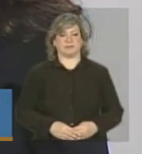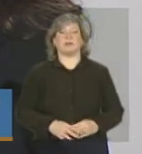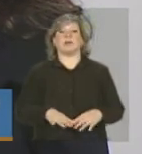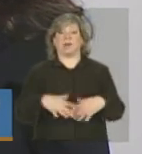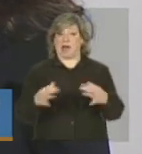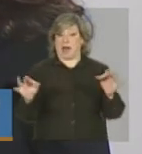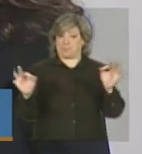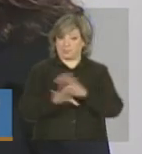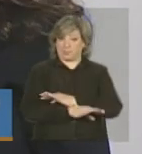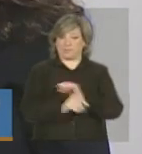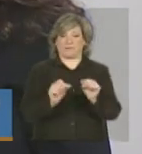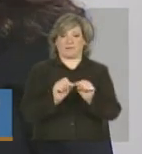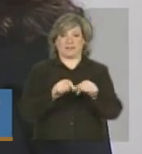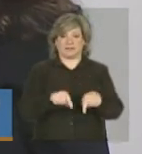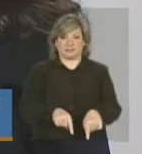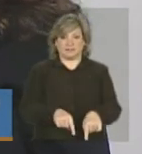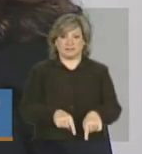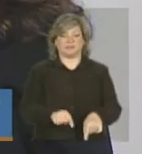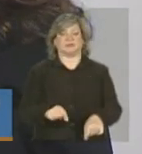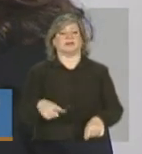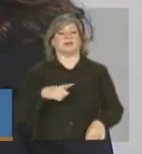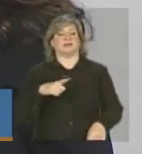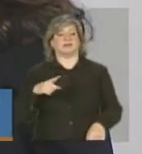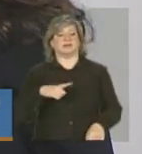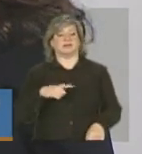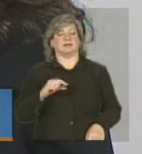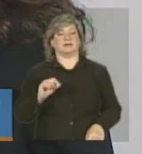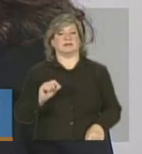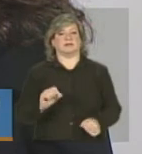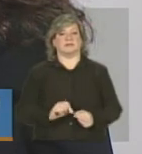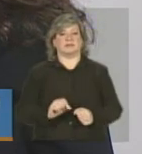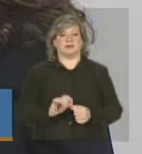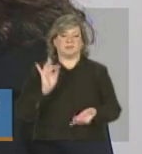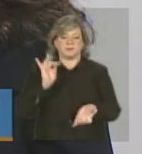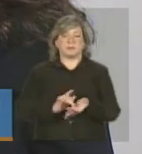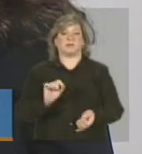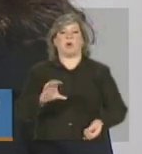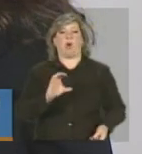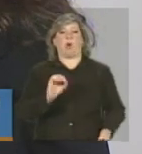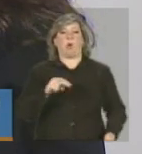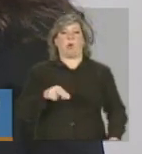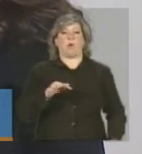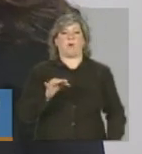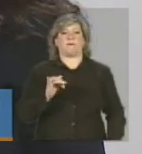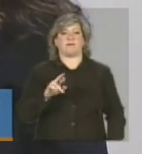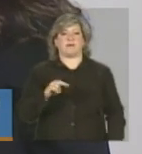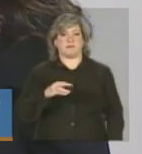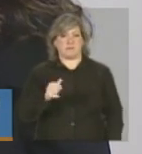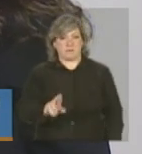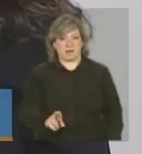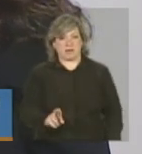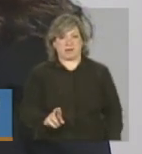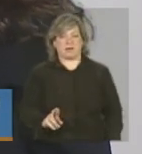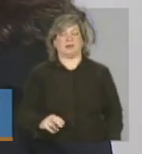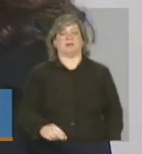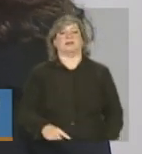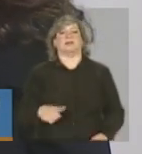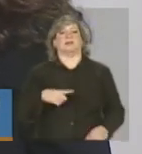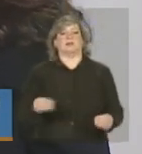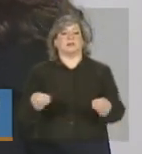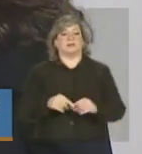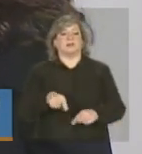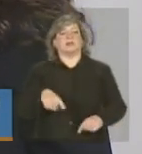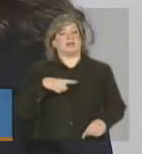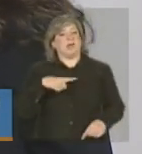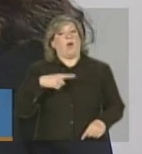Feito isso, é a tela para confirmar o dado, para indicar o adjunto. E aqui é